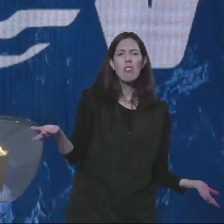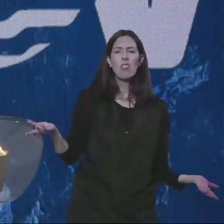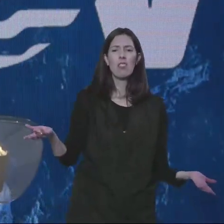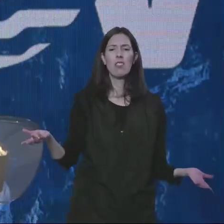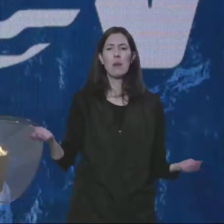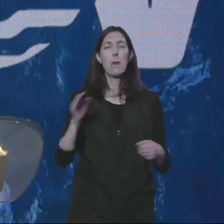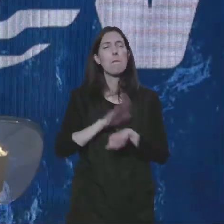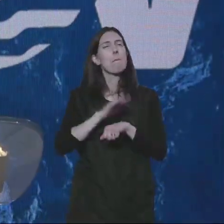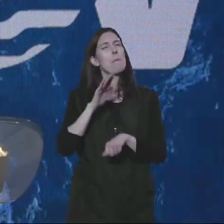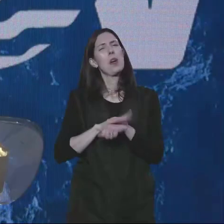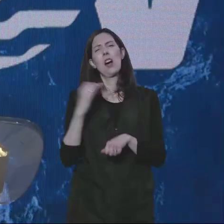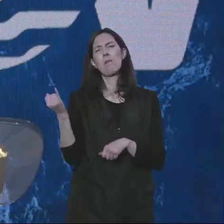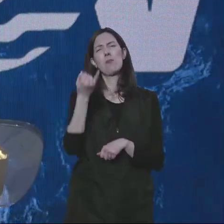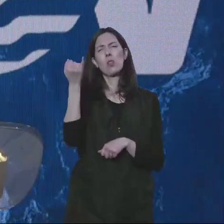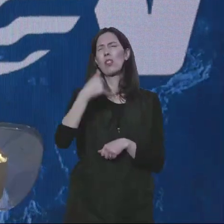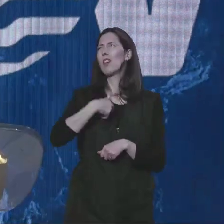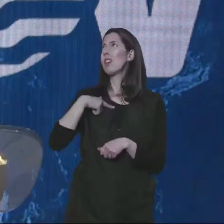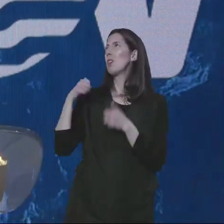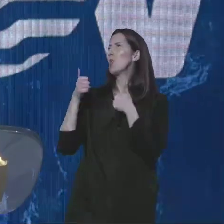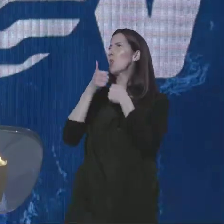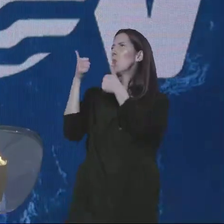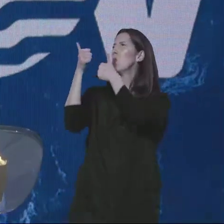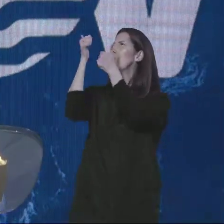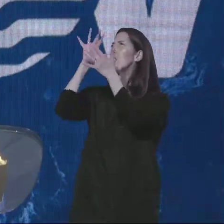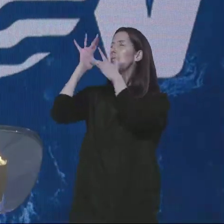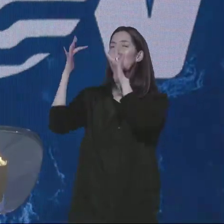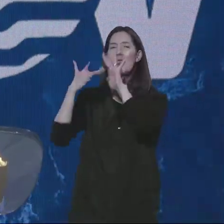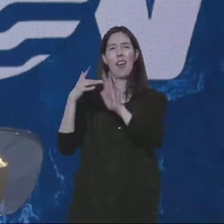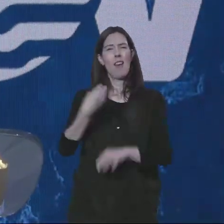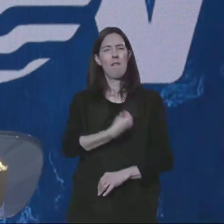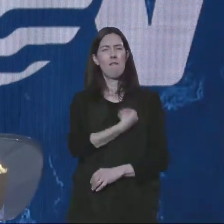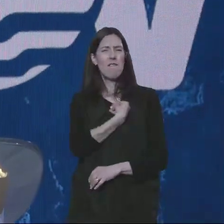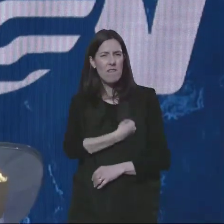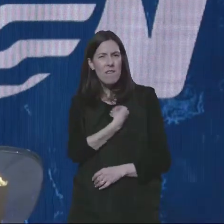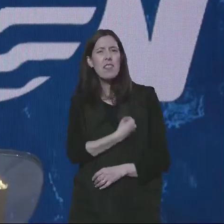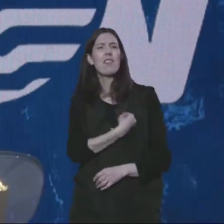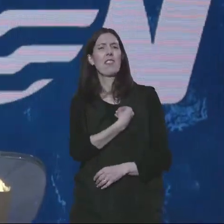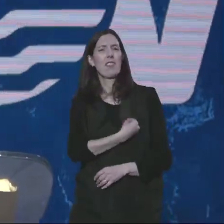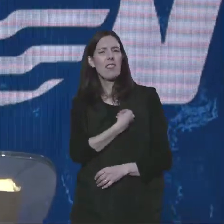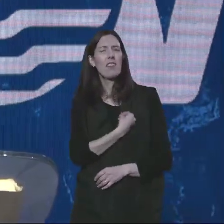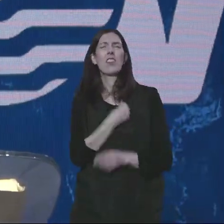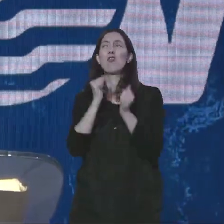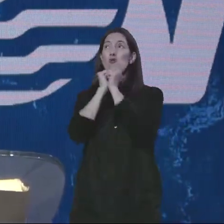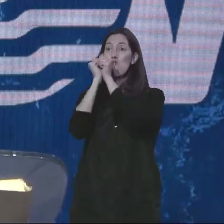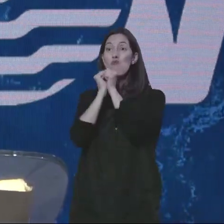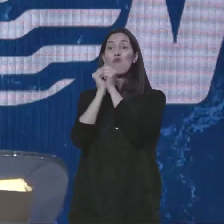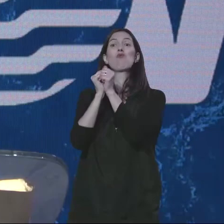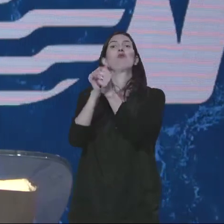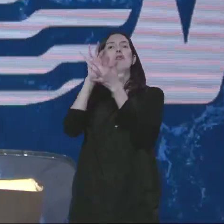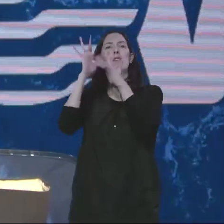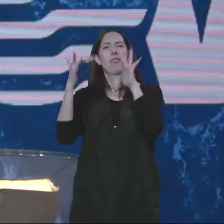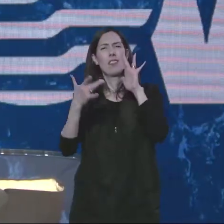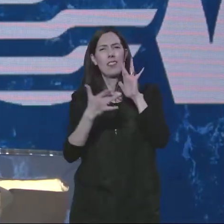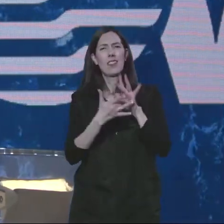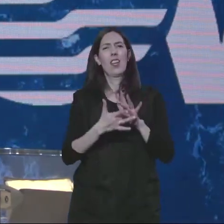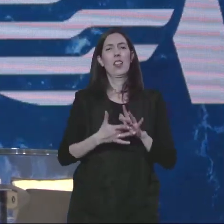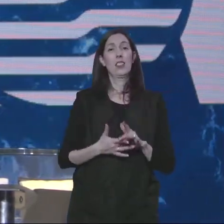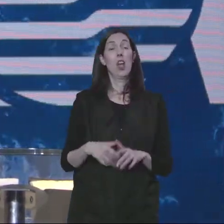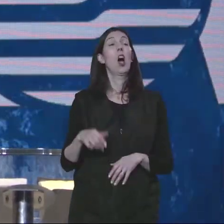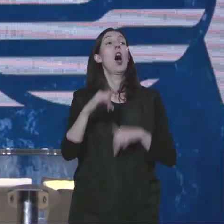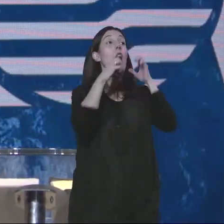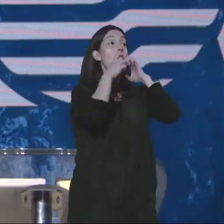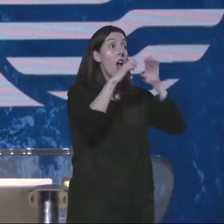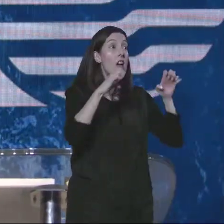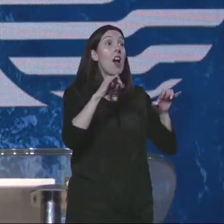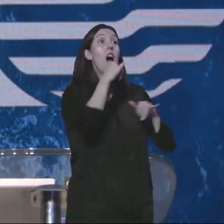importa é eu seguir Jesus, eu vivi uma vida que vale a pena com Jesus, eu levei outras pessoas